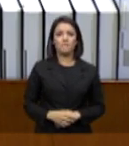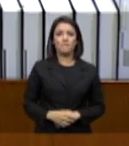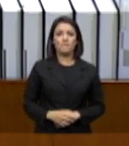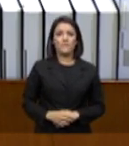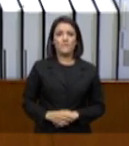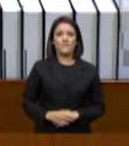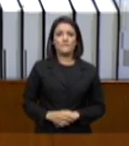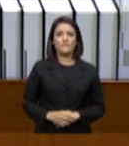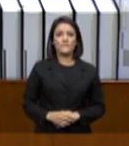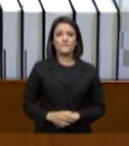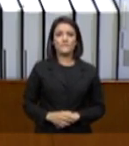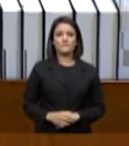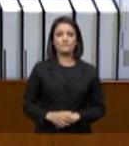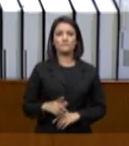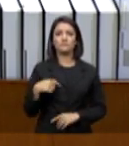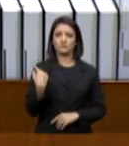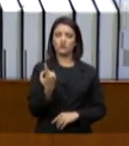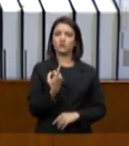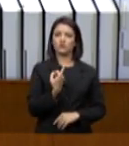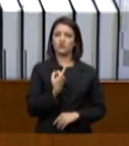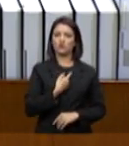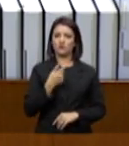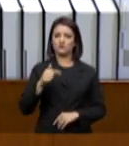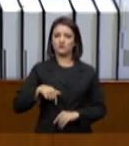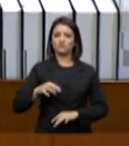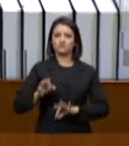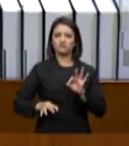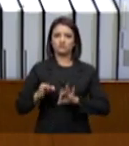nós e também